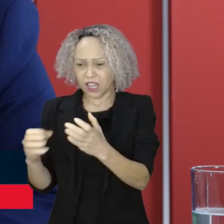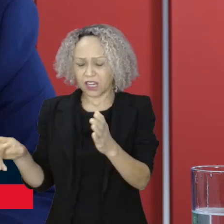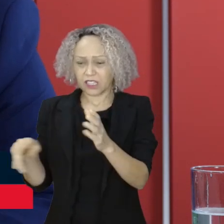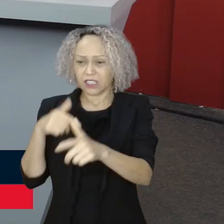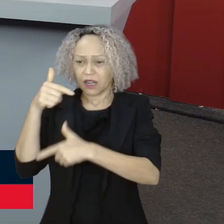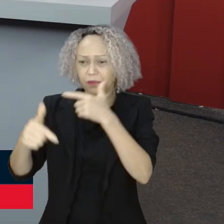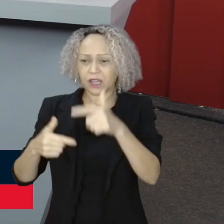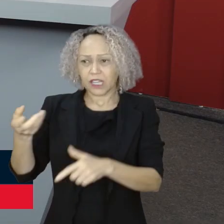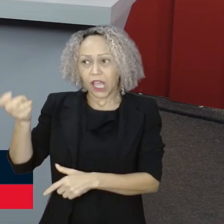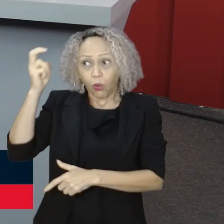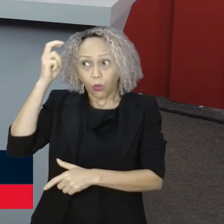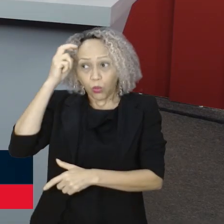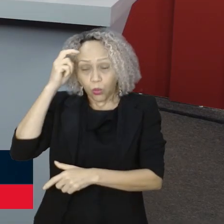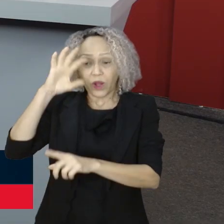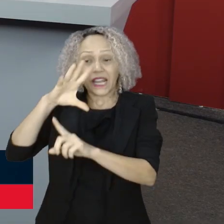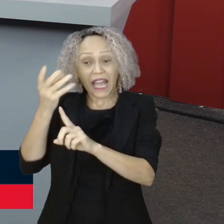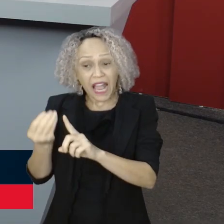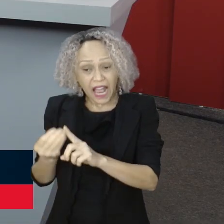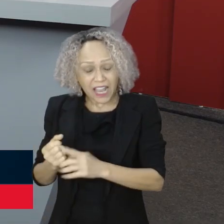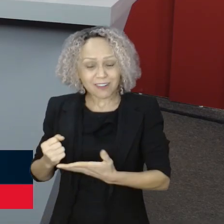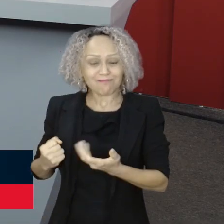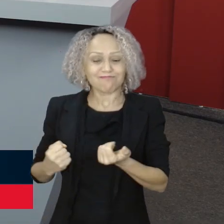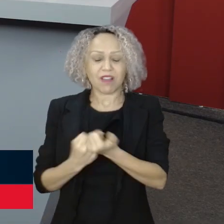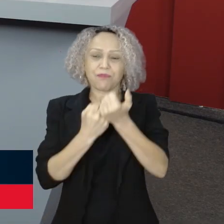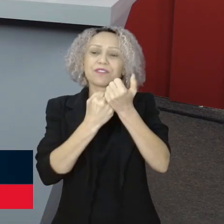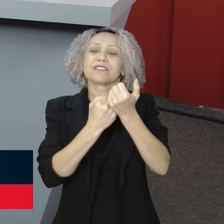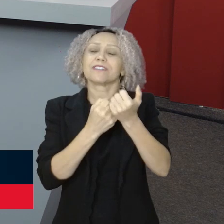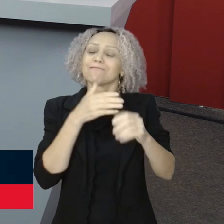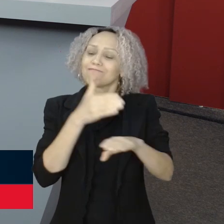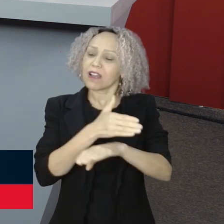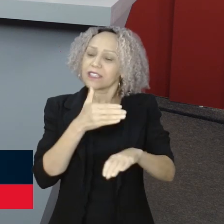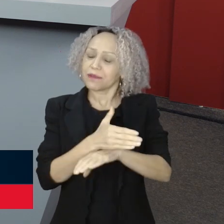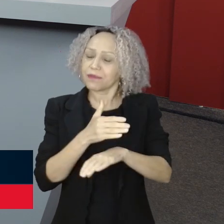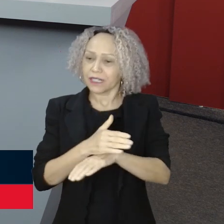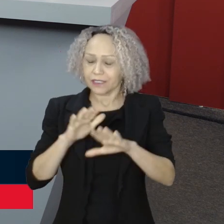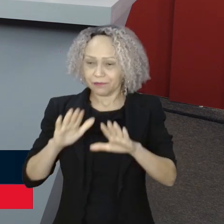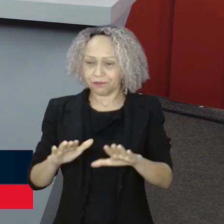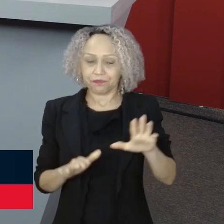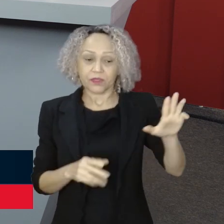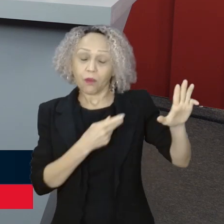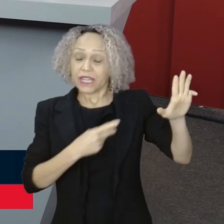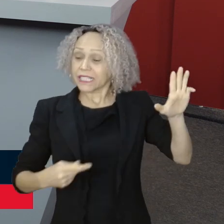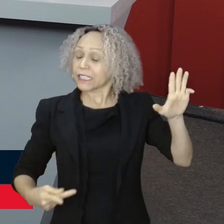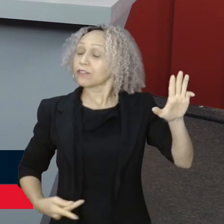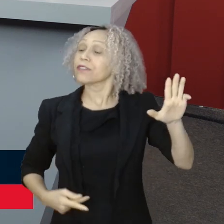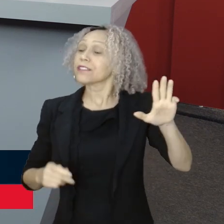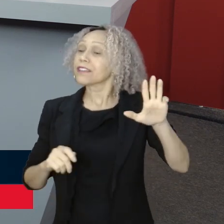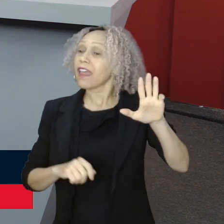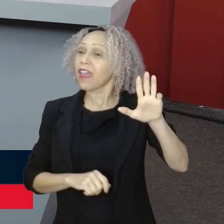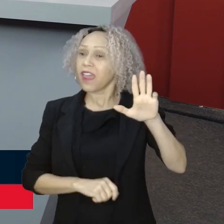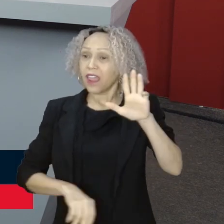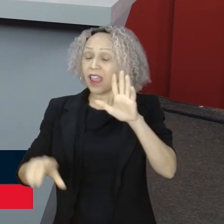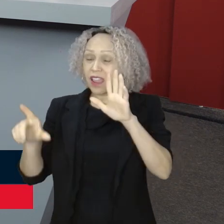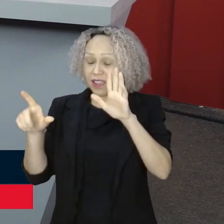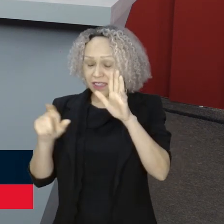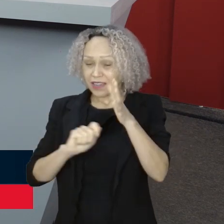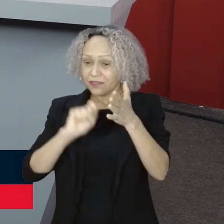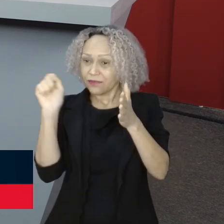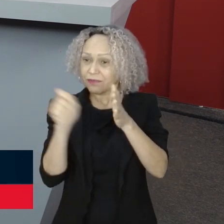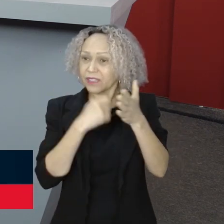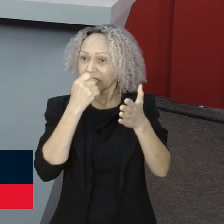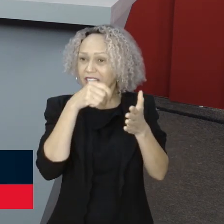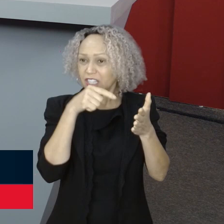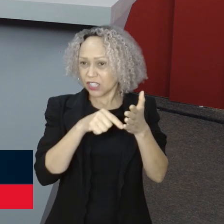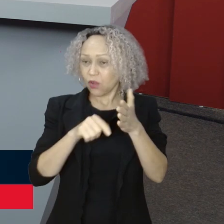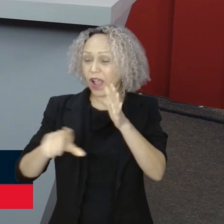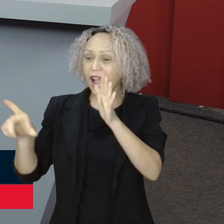construção. Só registrando aqui também, o presidente Lula regulamentou a Lei Paulo Gustavo, que é de autoria do ex-senador petista Paulo Rocha, do